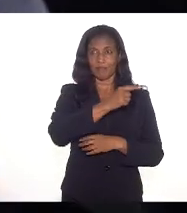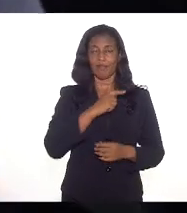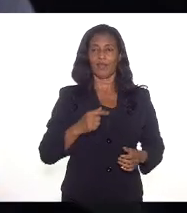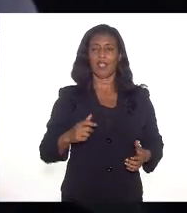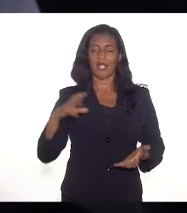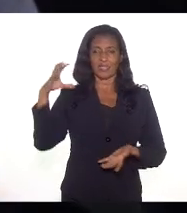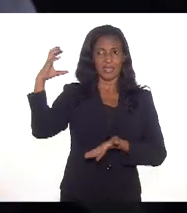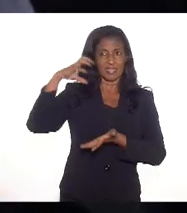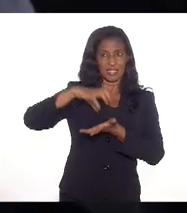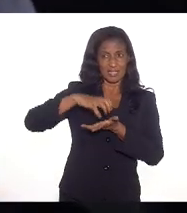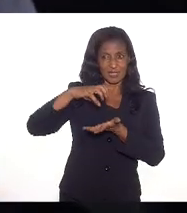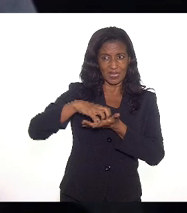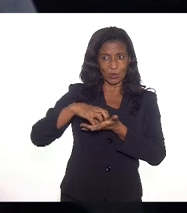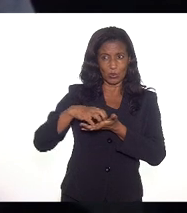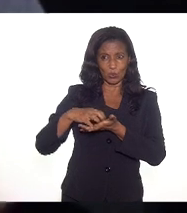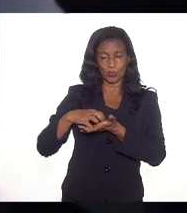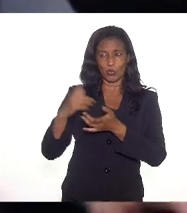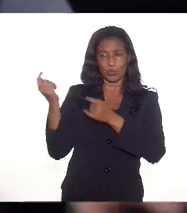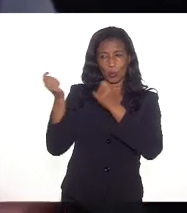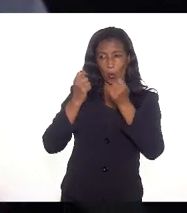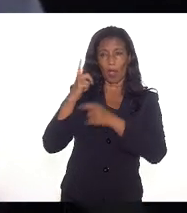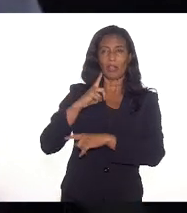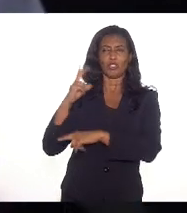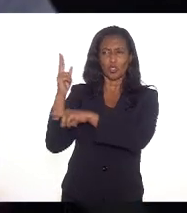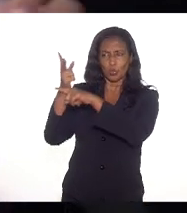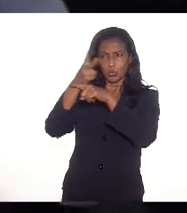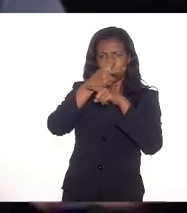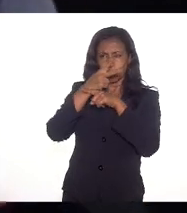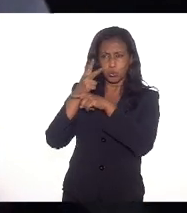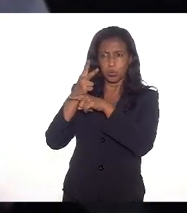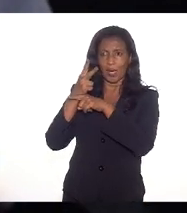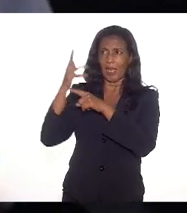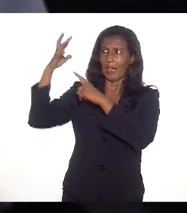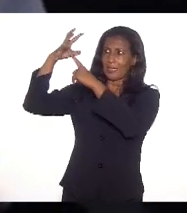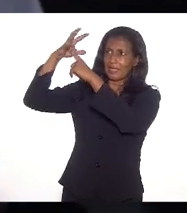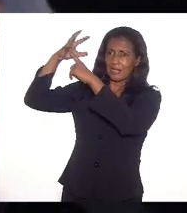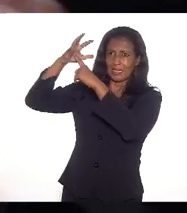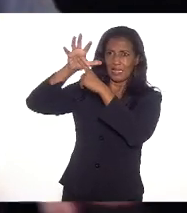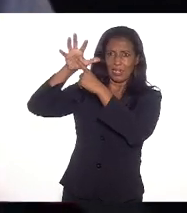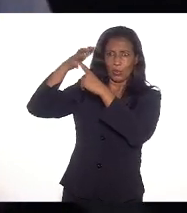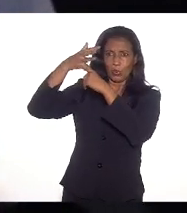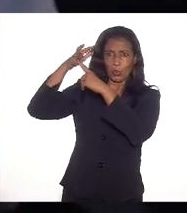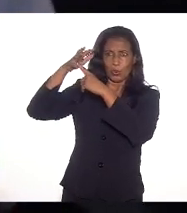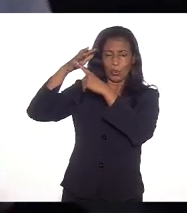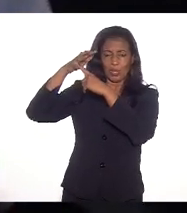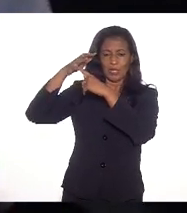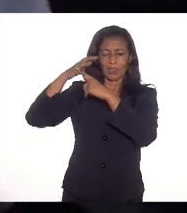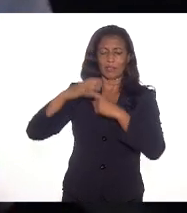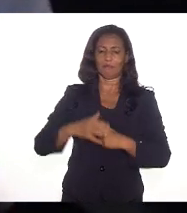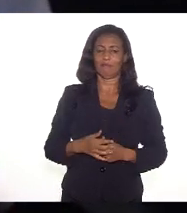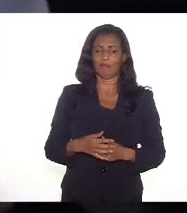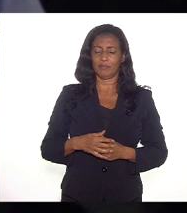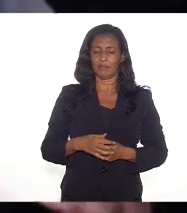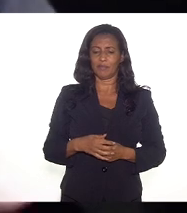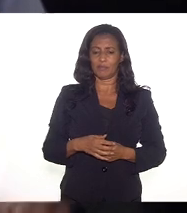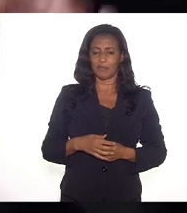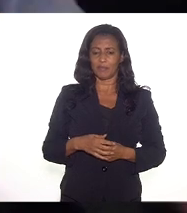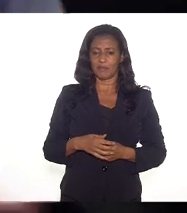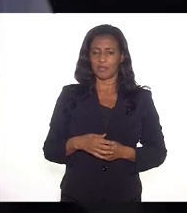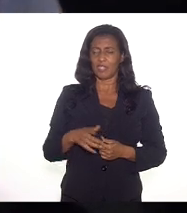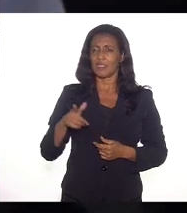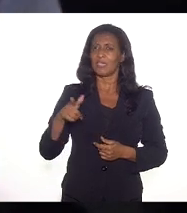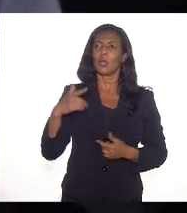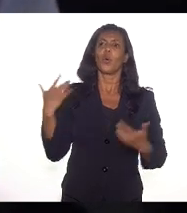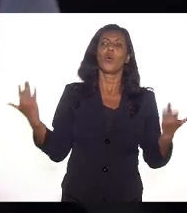centros de comando e controle, tinham câmeras, tinham antenas, tinham detectores de rastreabilidade, tudo. Sabe o que está